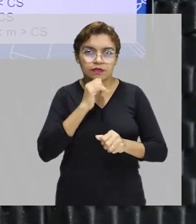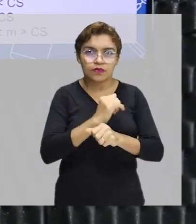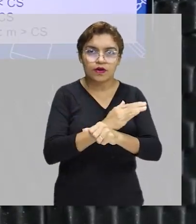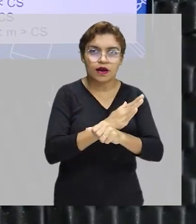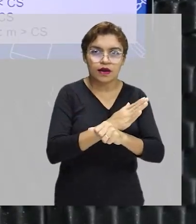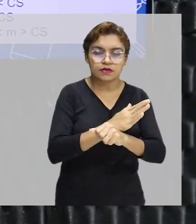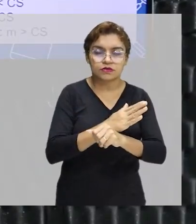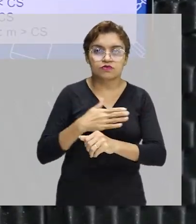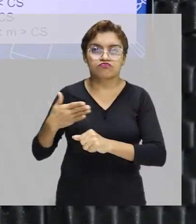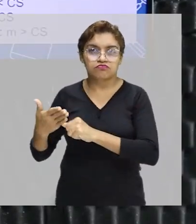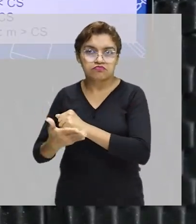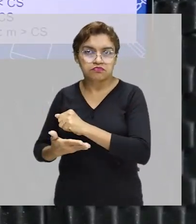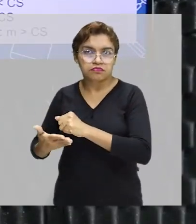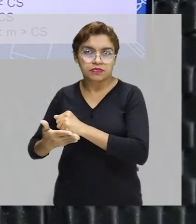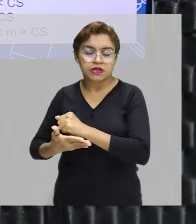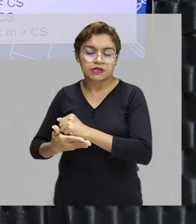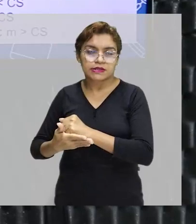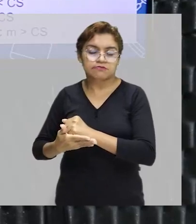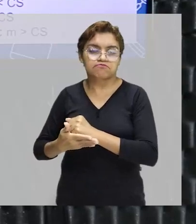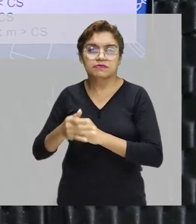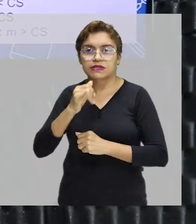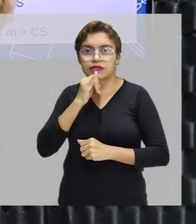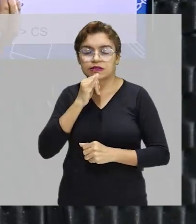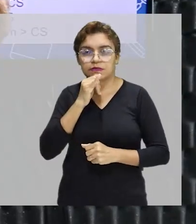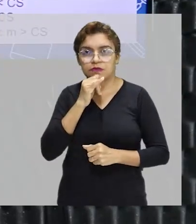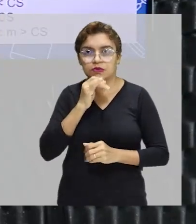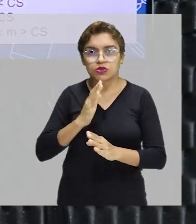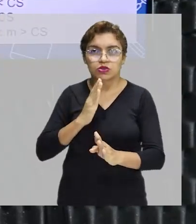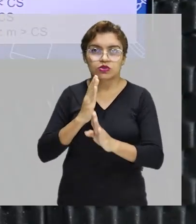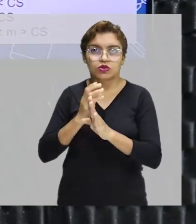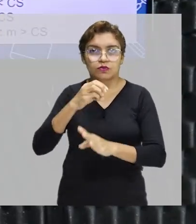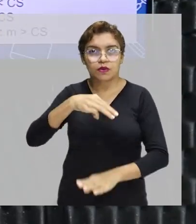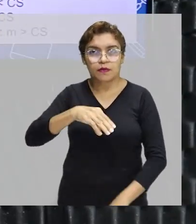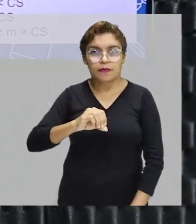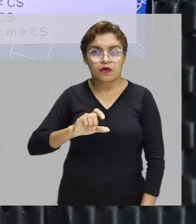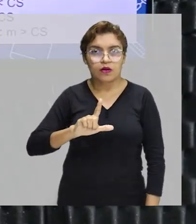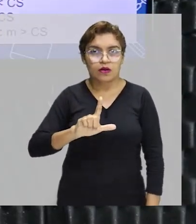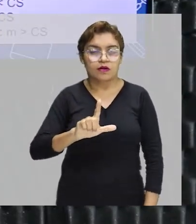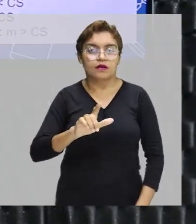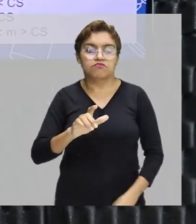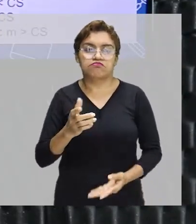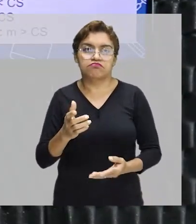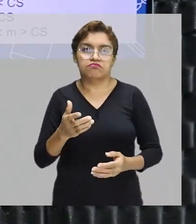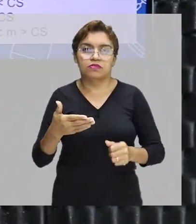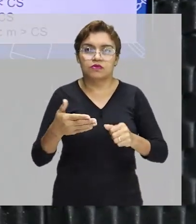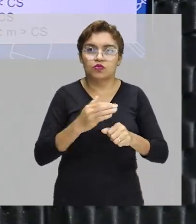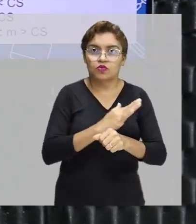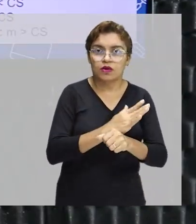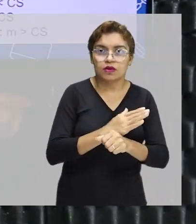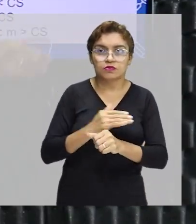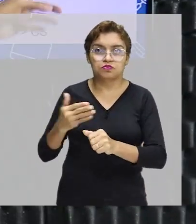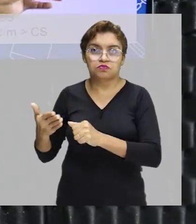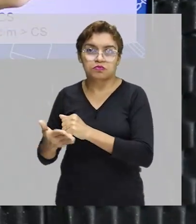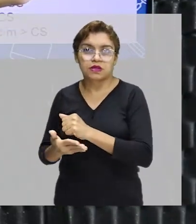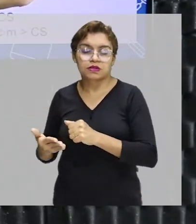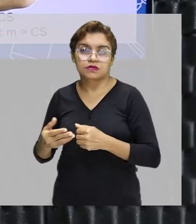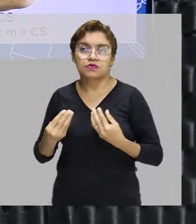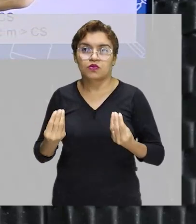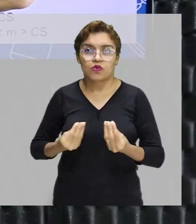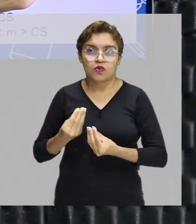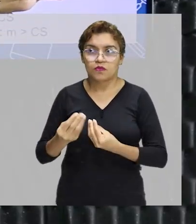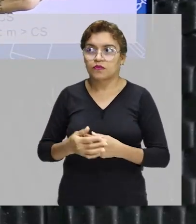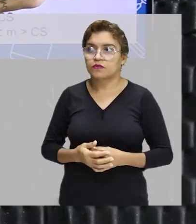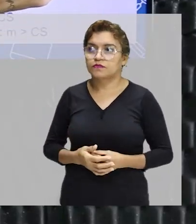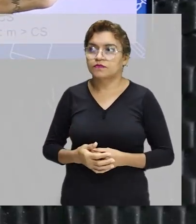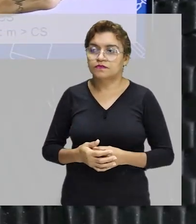base. E aí eu quero determinar, por exemplo, a molaridade ou do ácido ou da base. Eu vou usar a seguinte expressão.